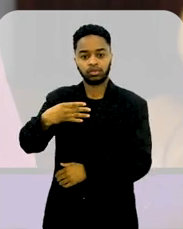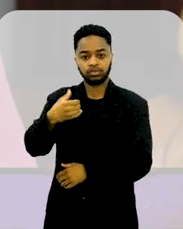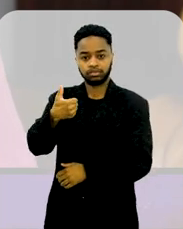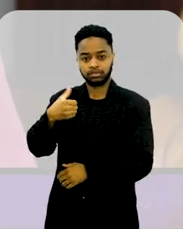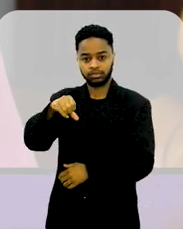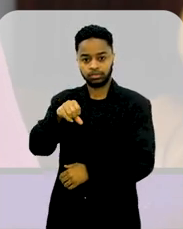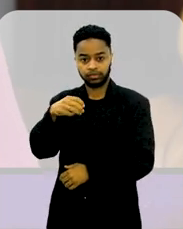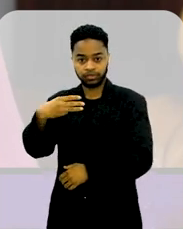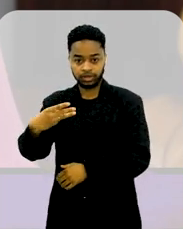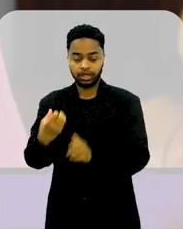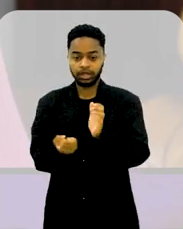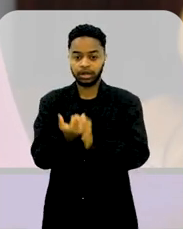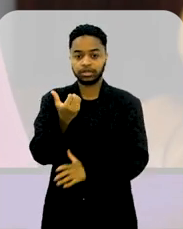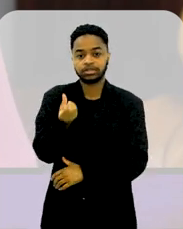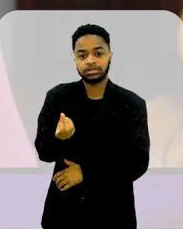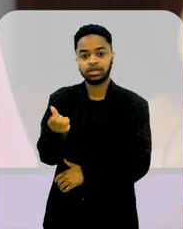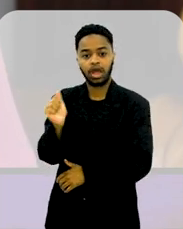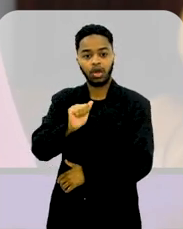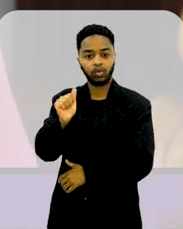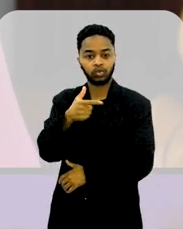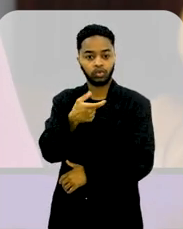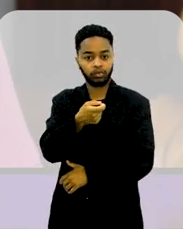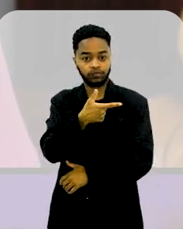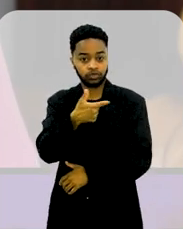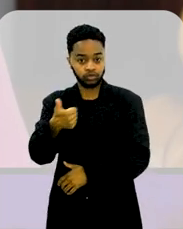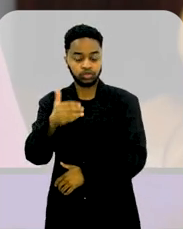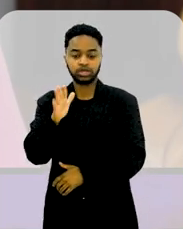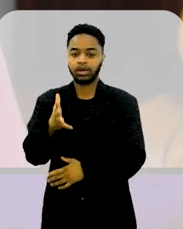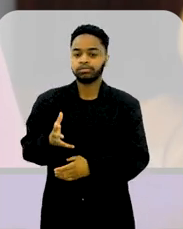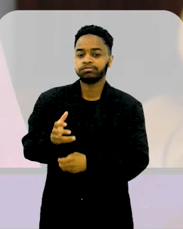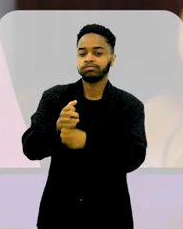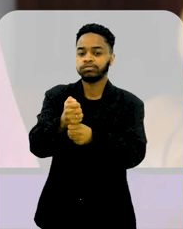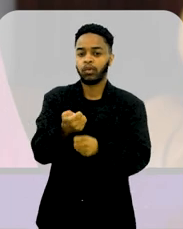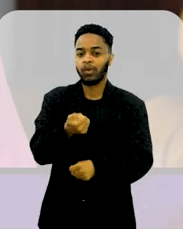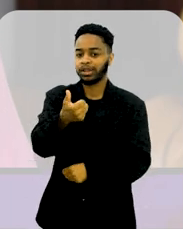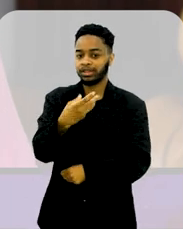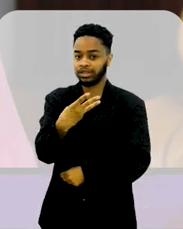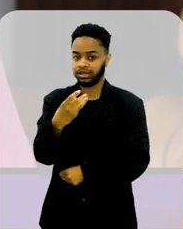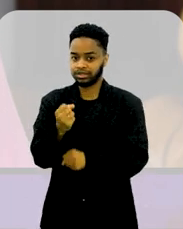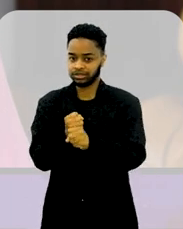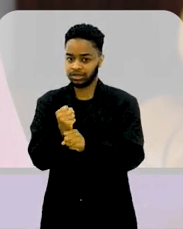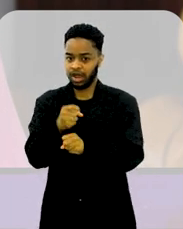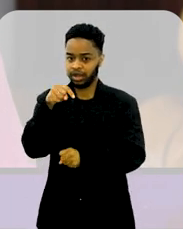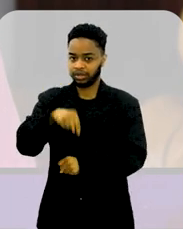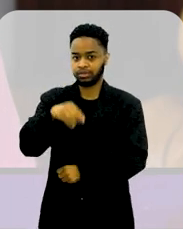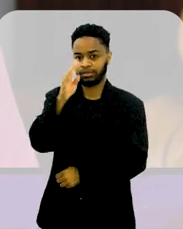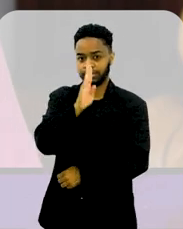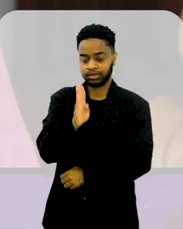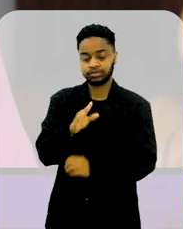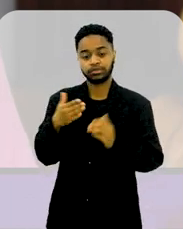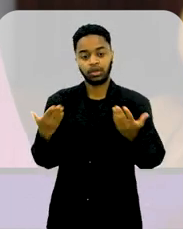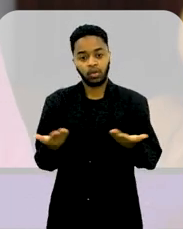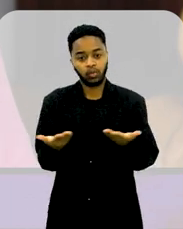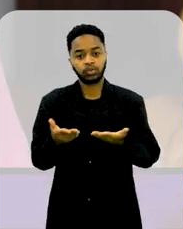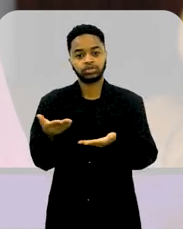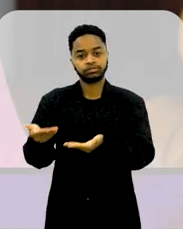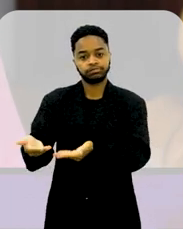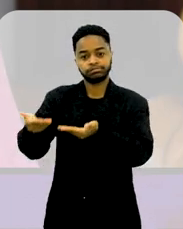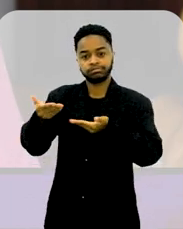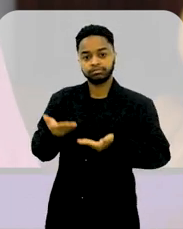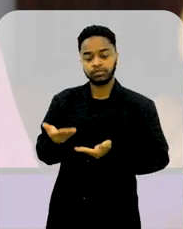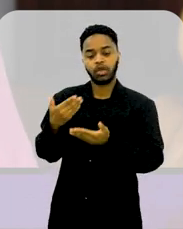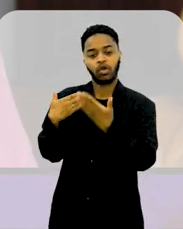2021 a lei vai fazer por tanto 3 anos aqui em nosso país e para conversar com a